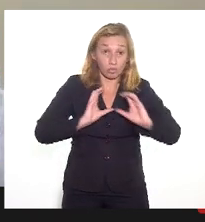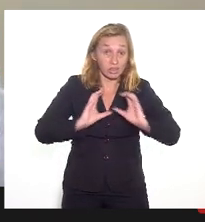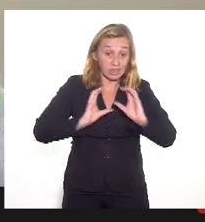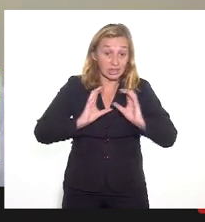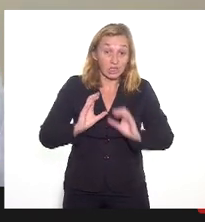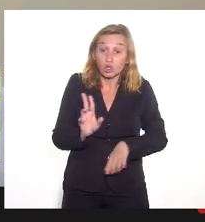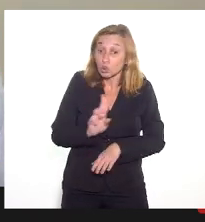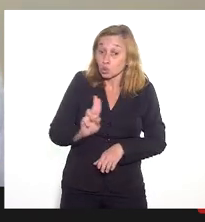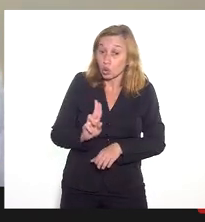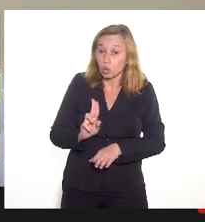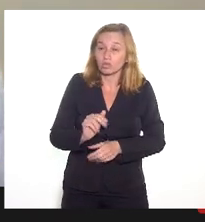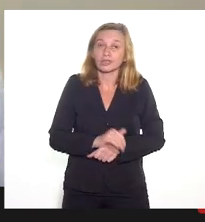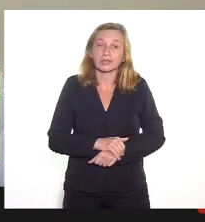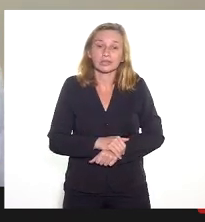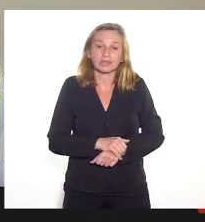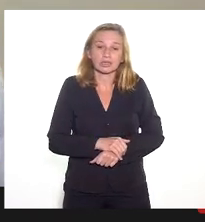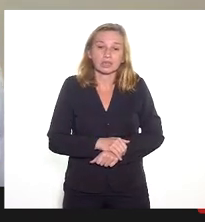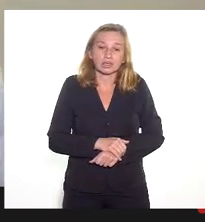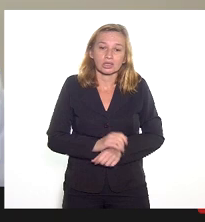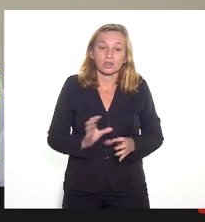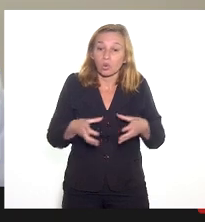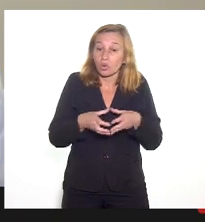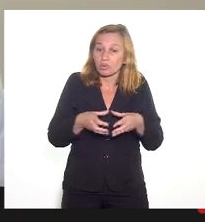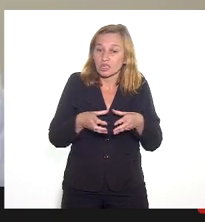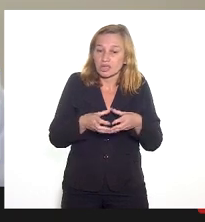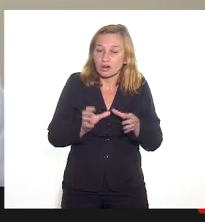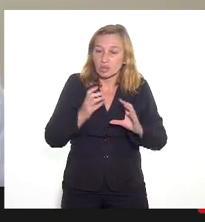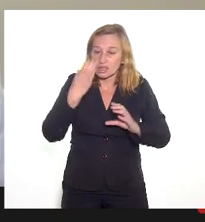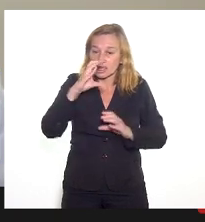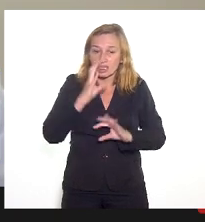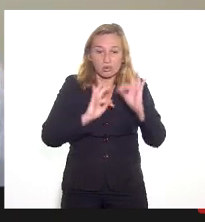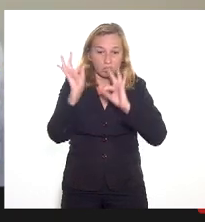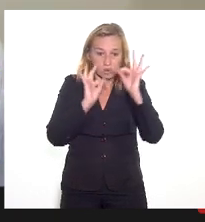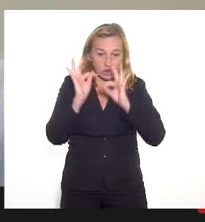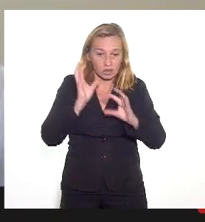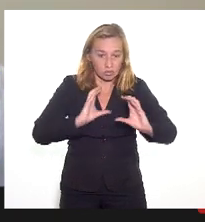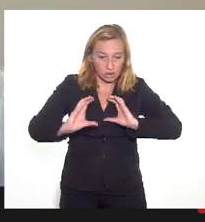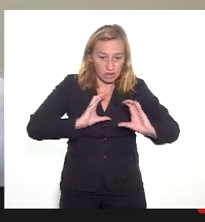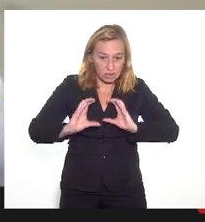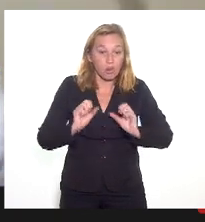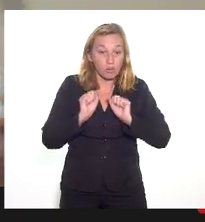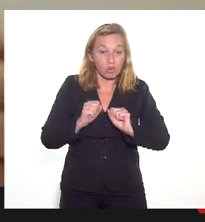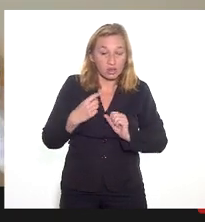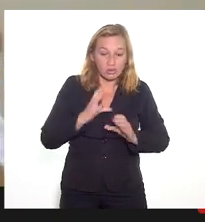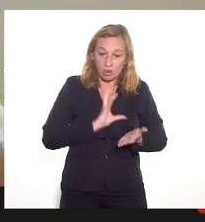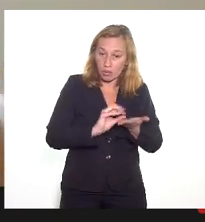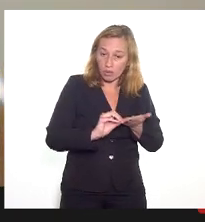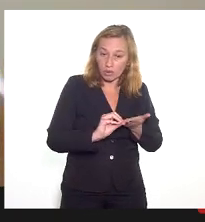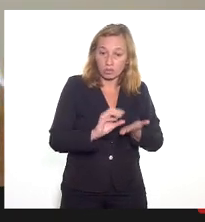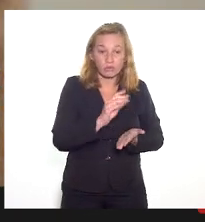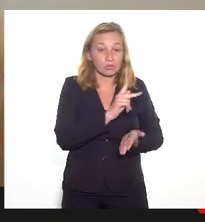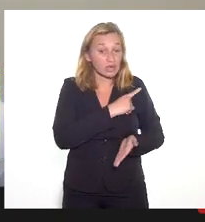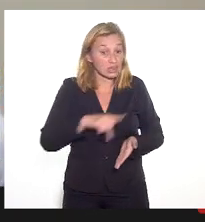no nome da comunicação, no nome da Comissão Permanente de Ciência, Tecnologia e Comunicação. Vamos levar isso para a pauta com o presidente da